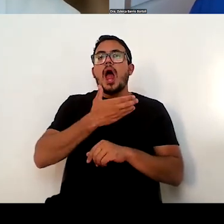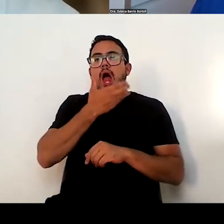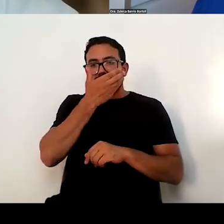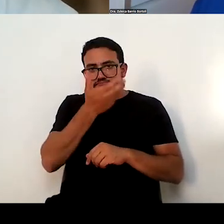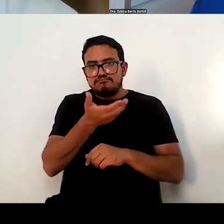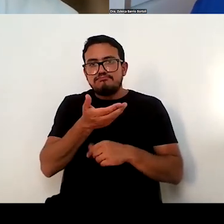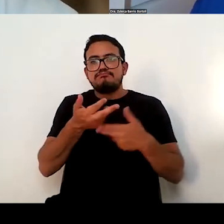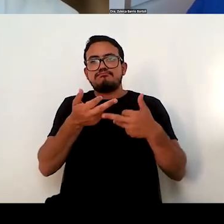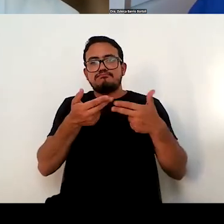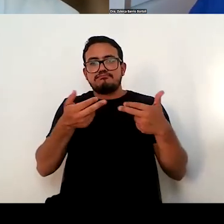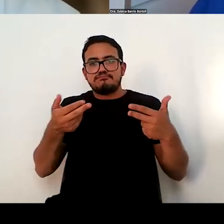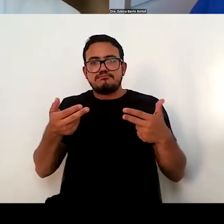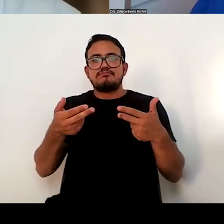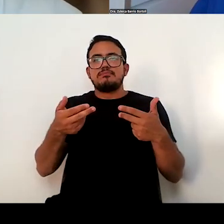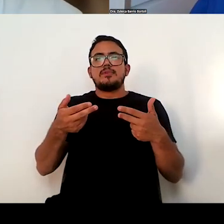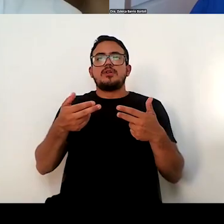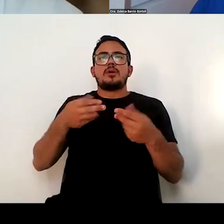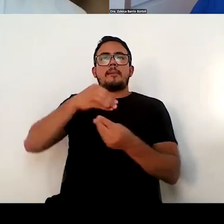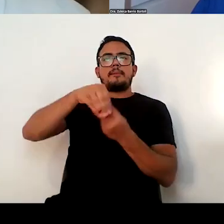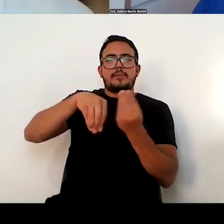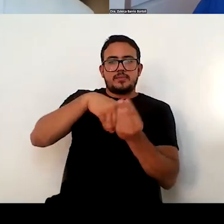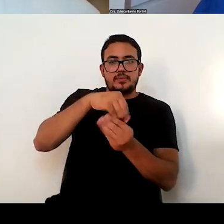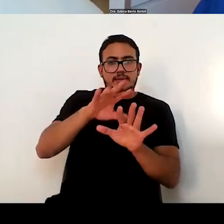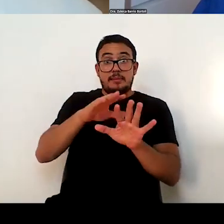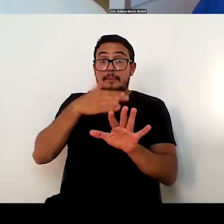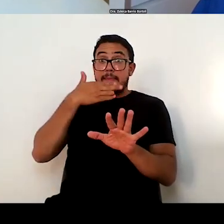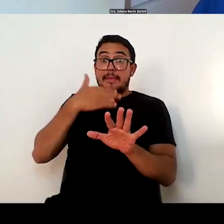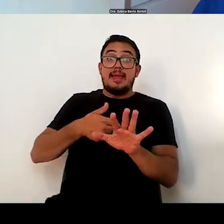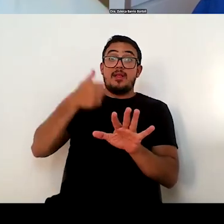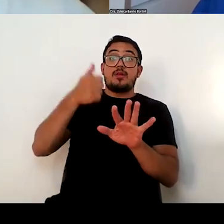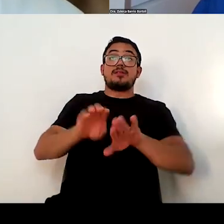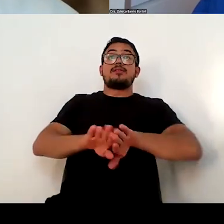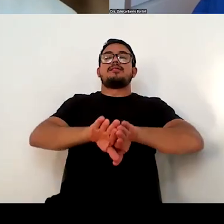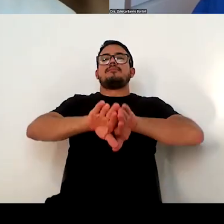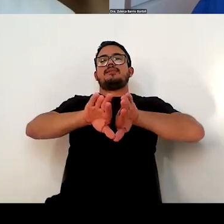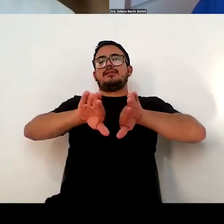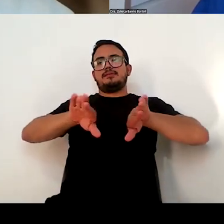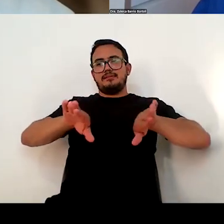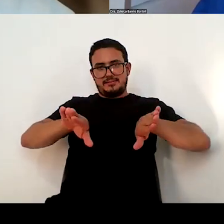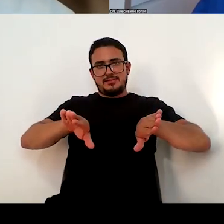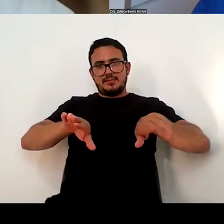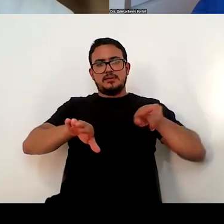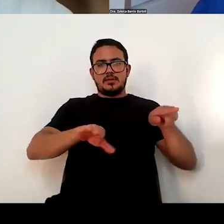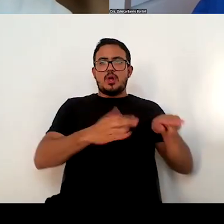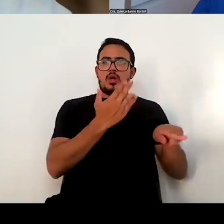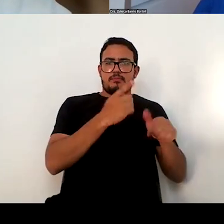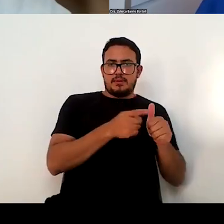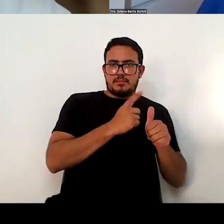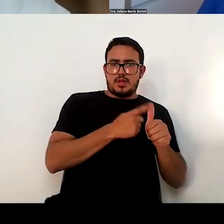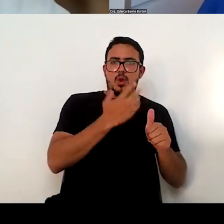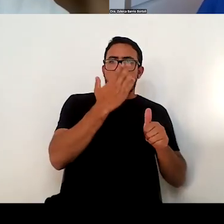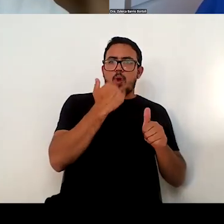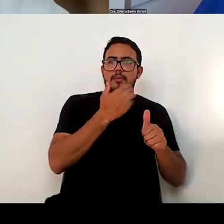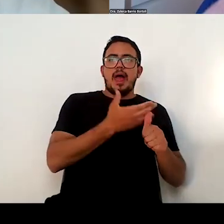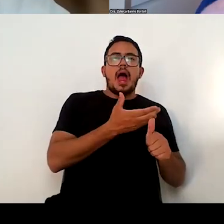e tomar a água, e não fazer o suco, tá? Quando você come a fruta, você tem um aproveitamento melhor de todos os nutrientes que